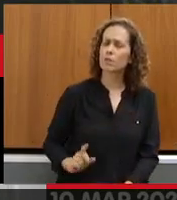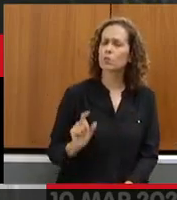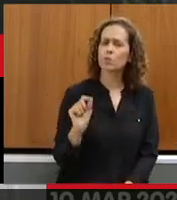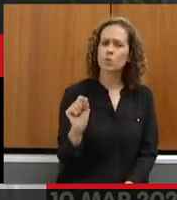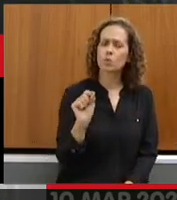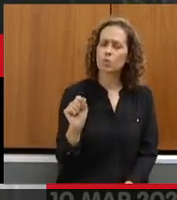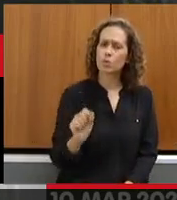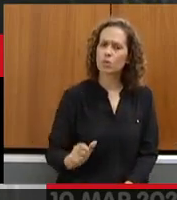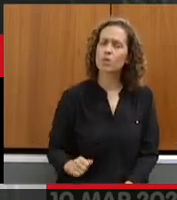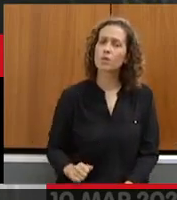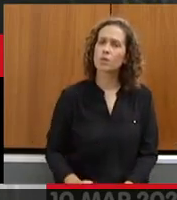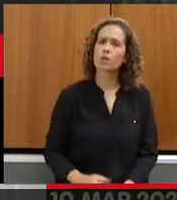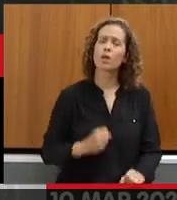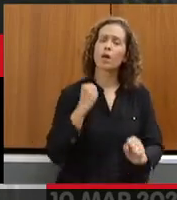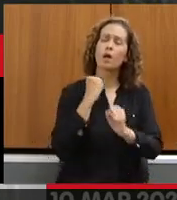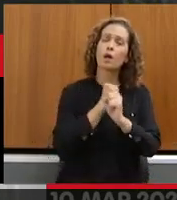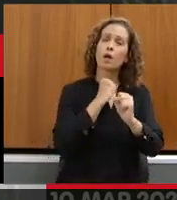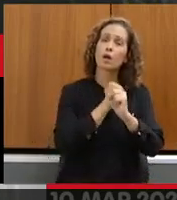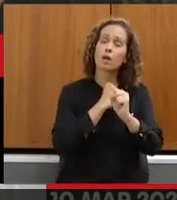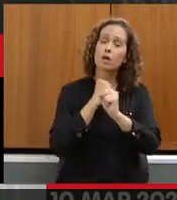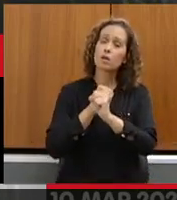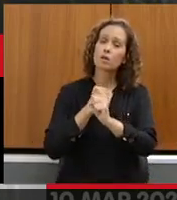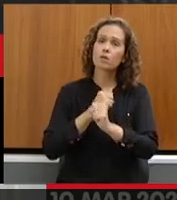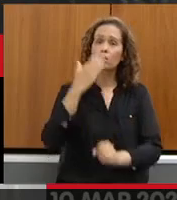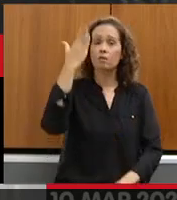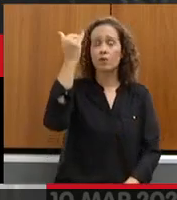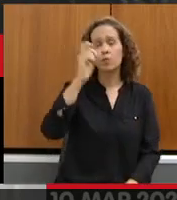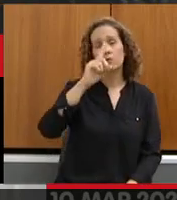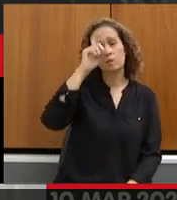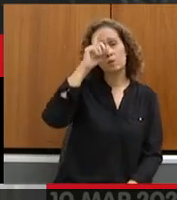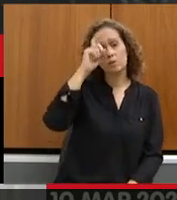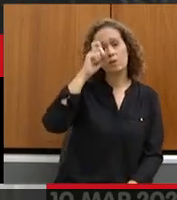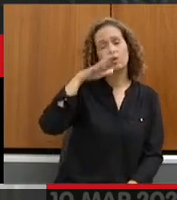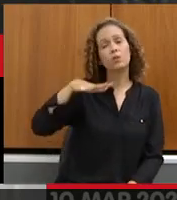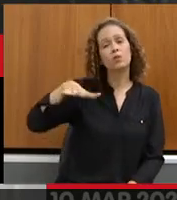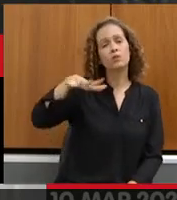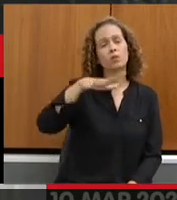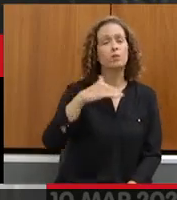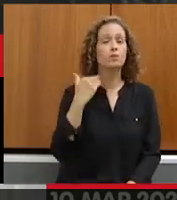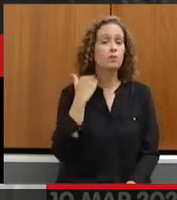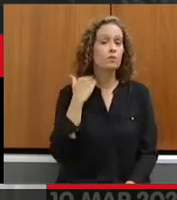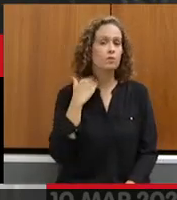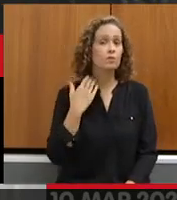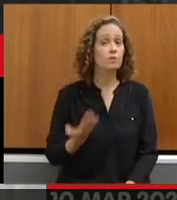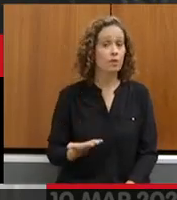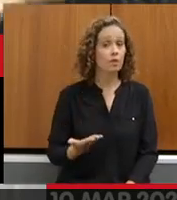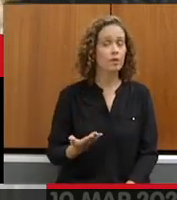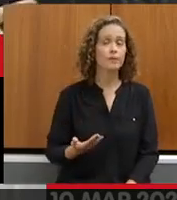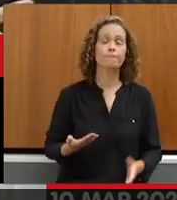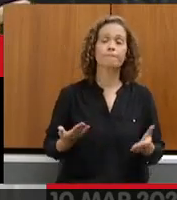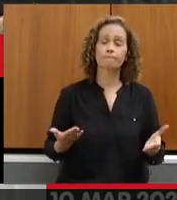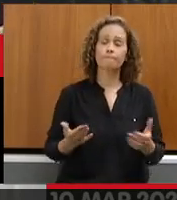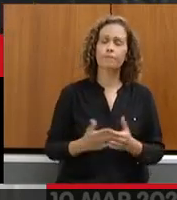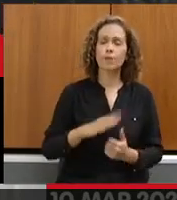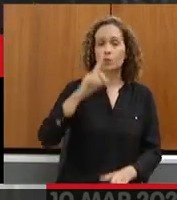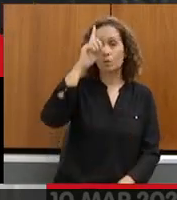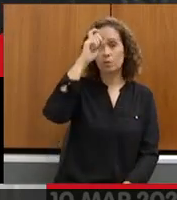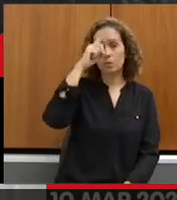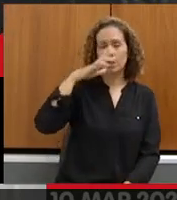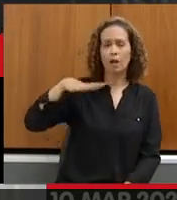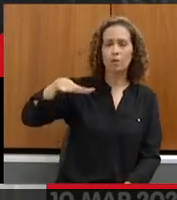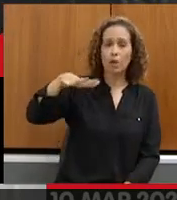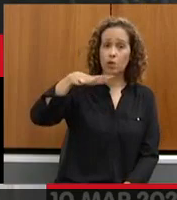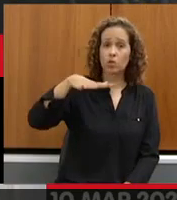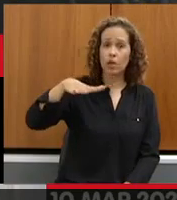finalizar as obras do tão famoso Hospital Regional da Cidade Juiz de Fora eu não sou o Hospital